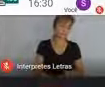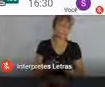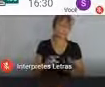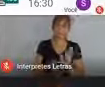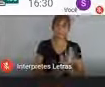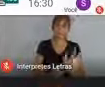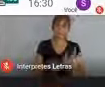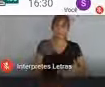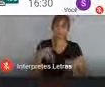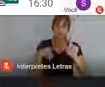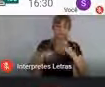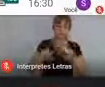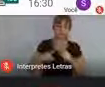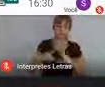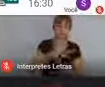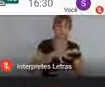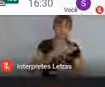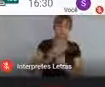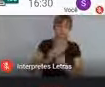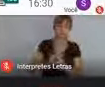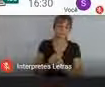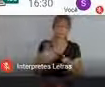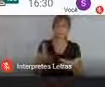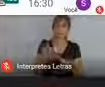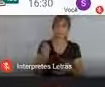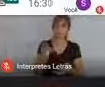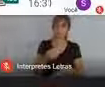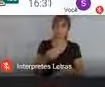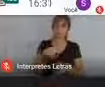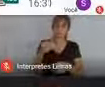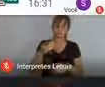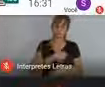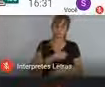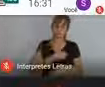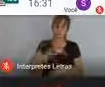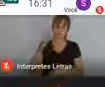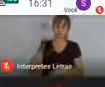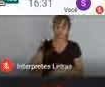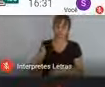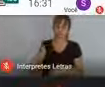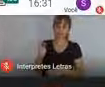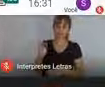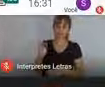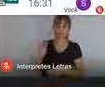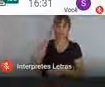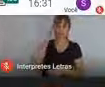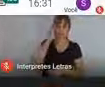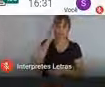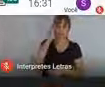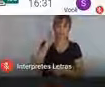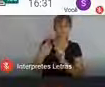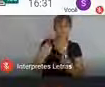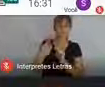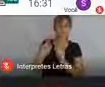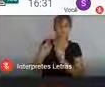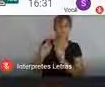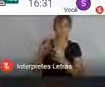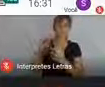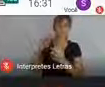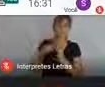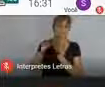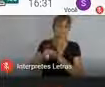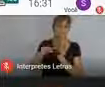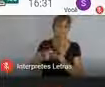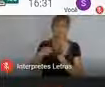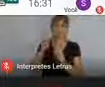Ora, nós que estamos aqui no Brasil, sabemos bem o que isso significa. Se você mora, nós temos aqui pessoas de várias partes